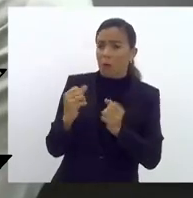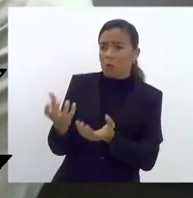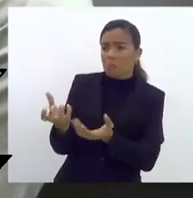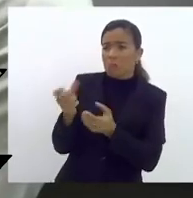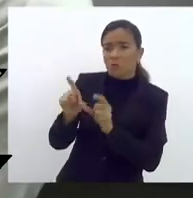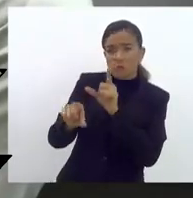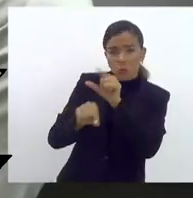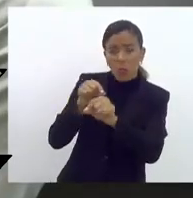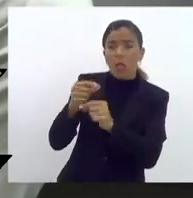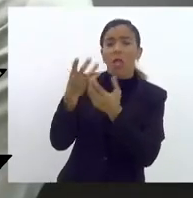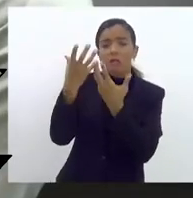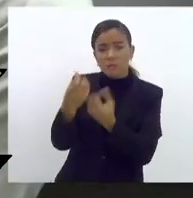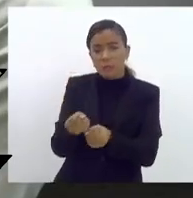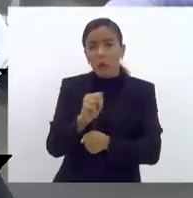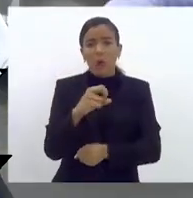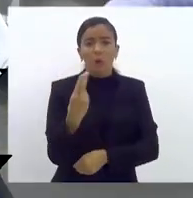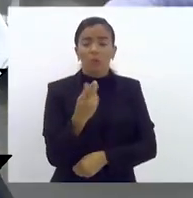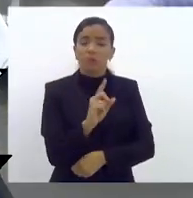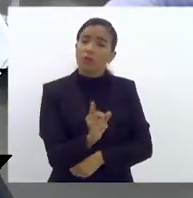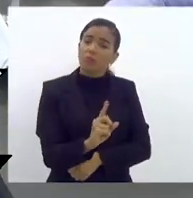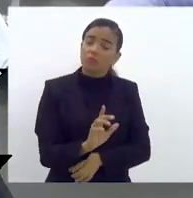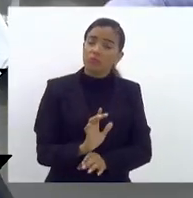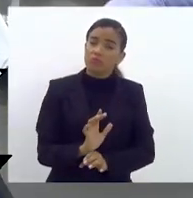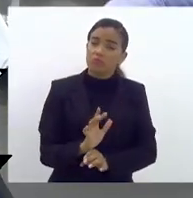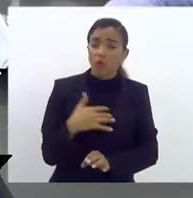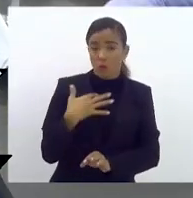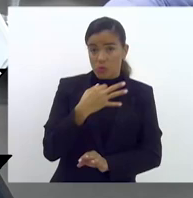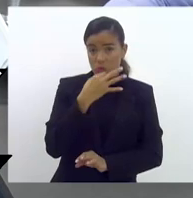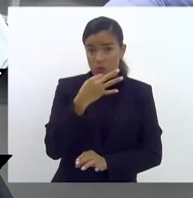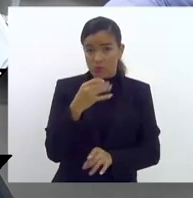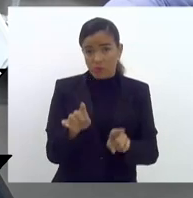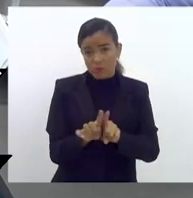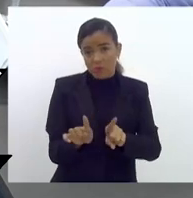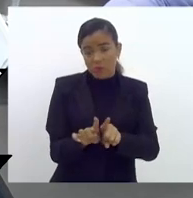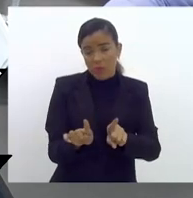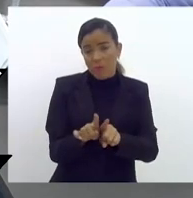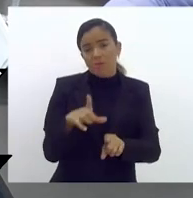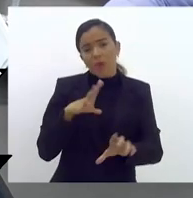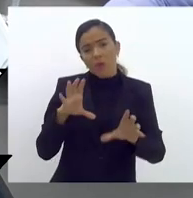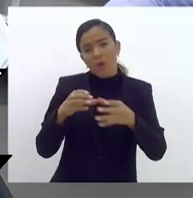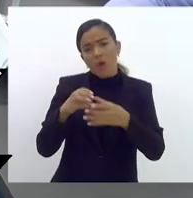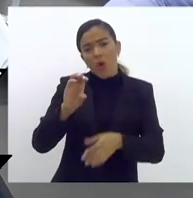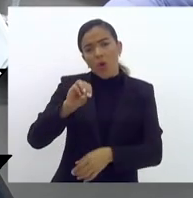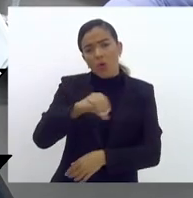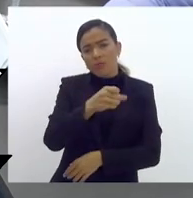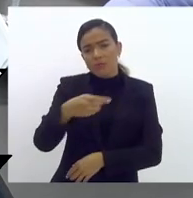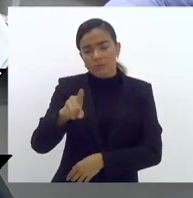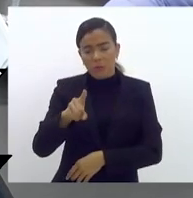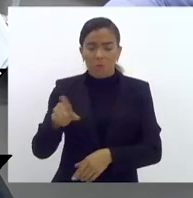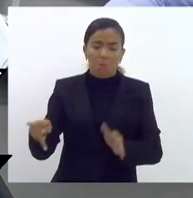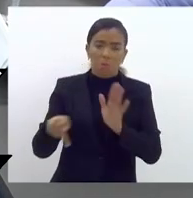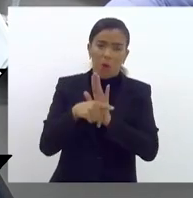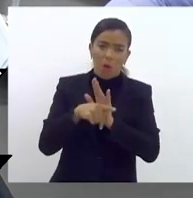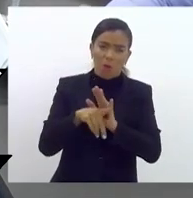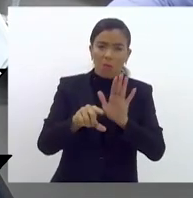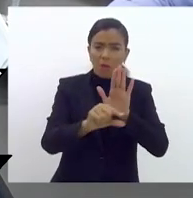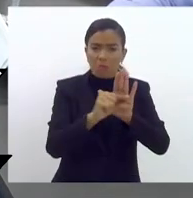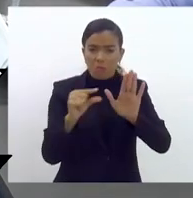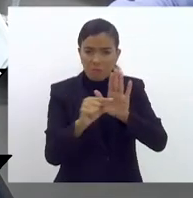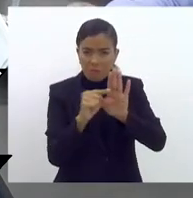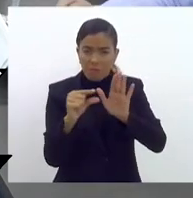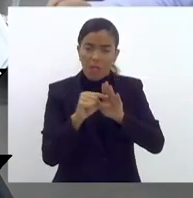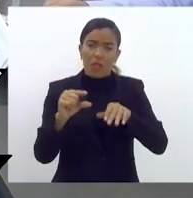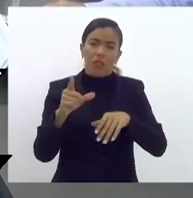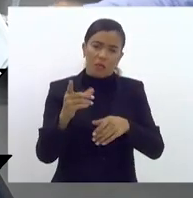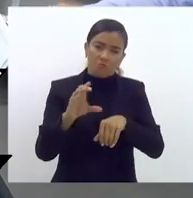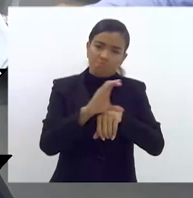uma sugestão é na verdade tem uma uma comissão própria para os projetos de emenda constitucional mas que